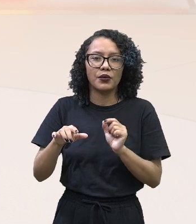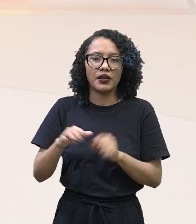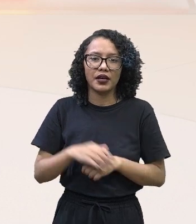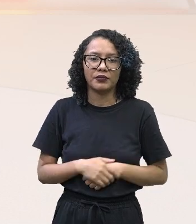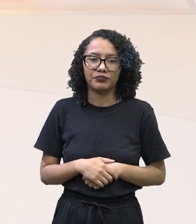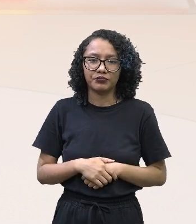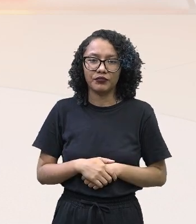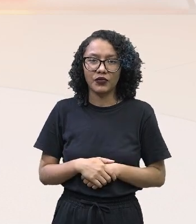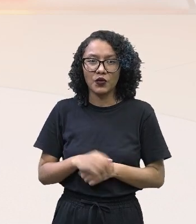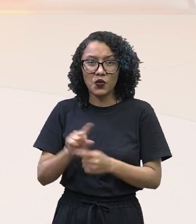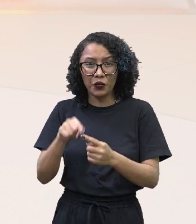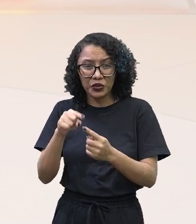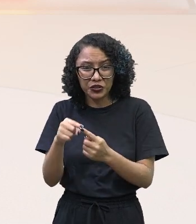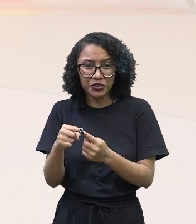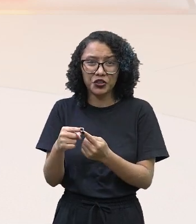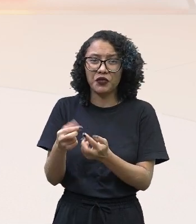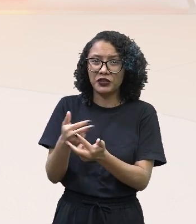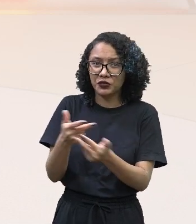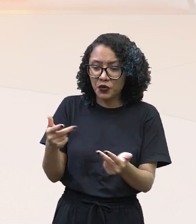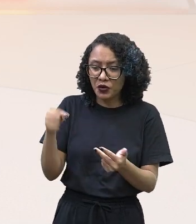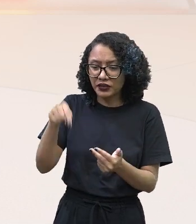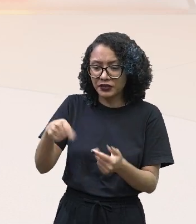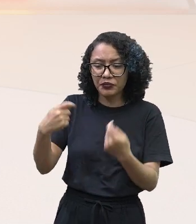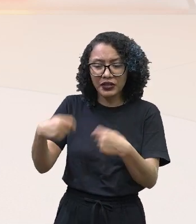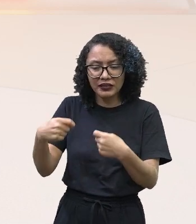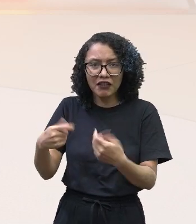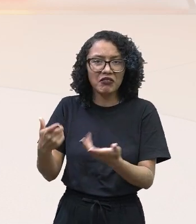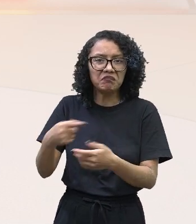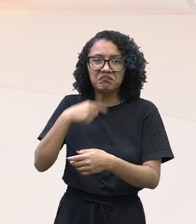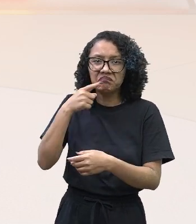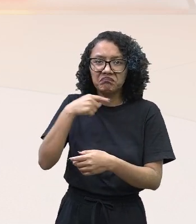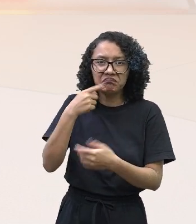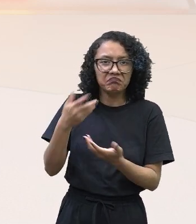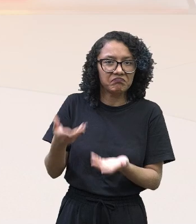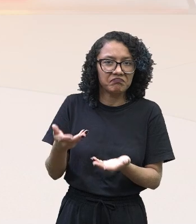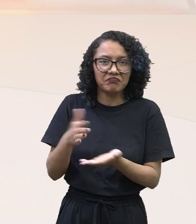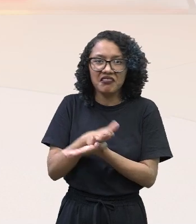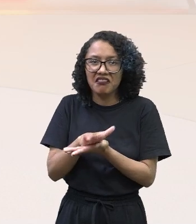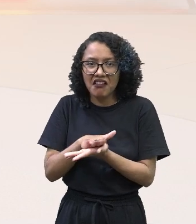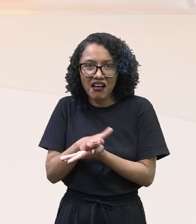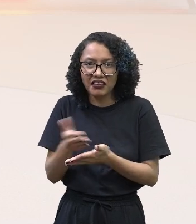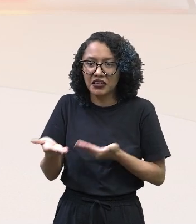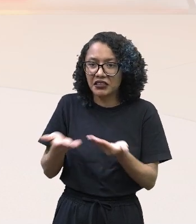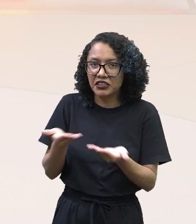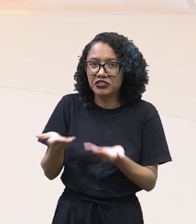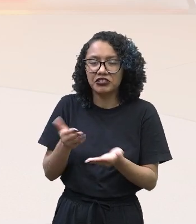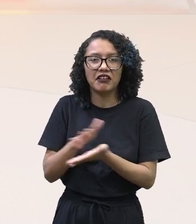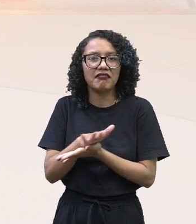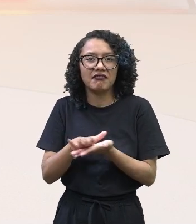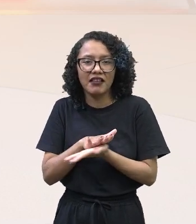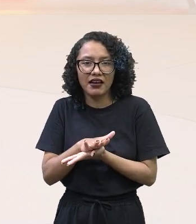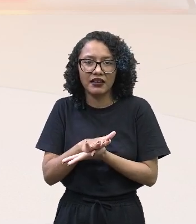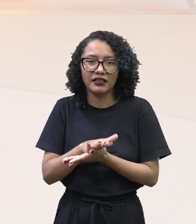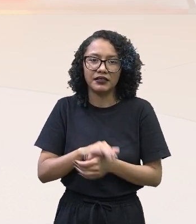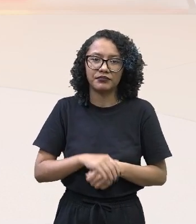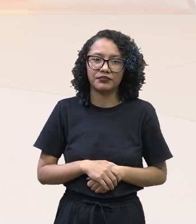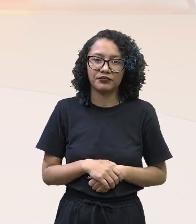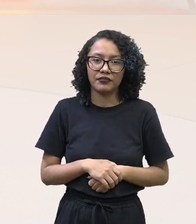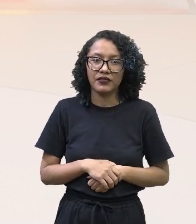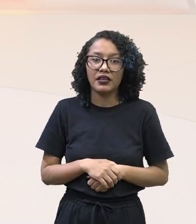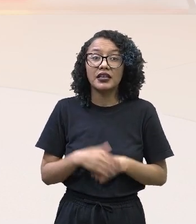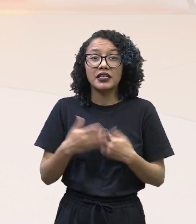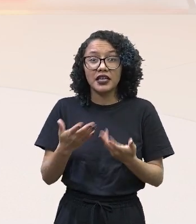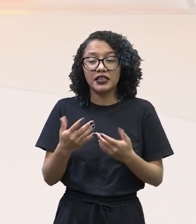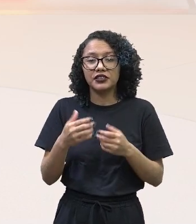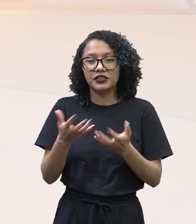interesses da província de acordo com essa elite local, que reivindicava a escolha, a nomeação de seu